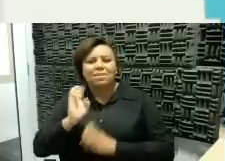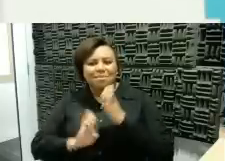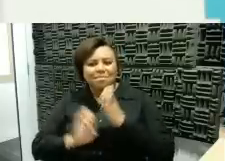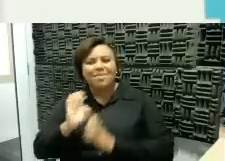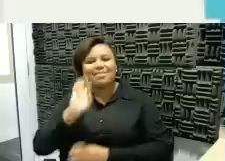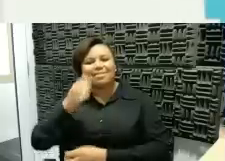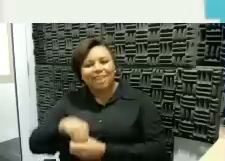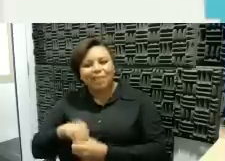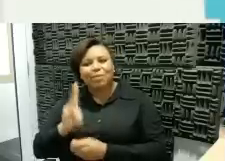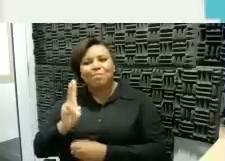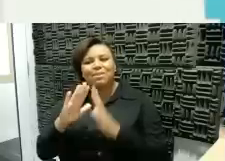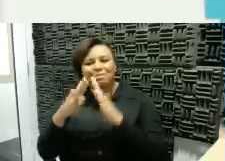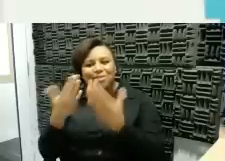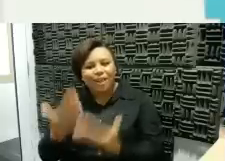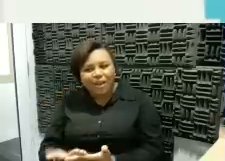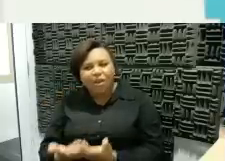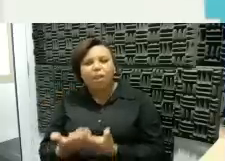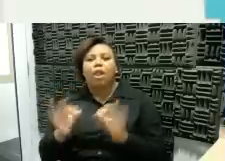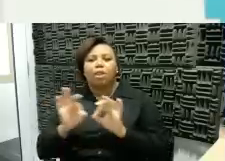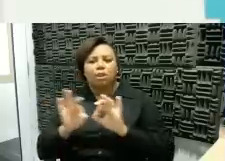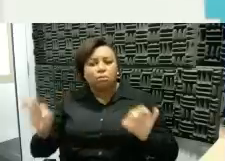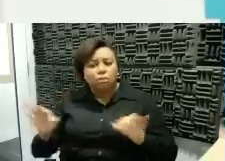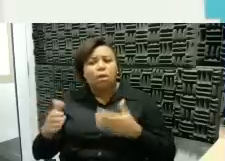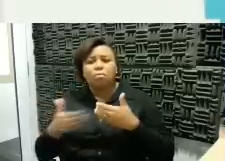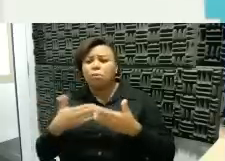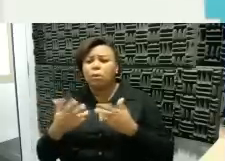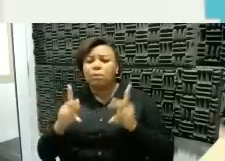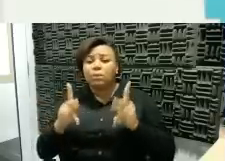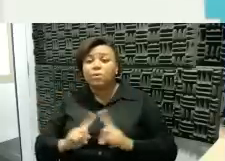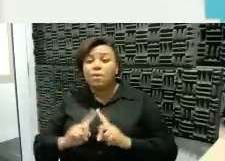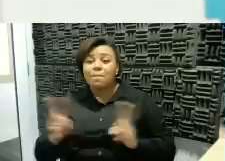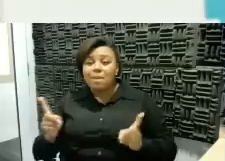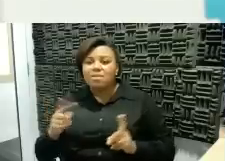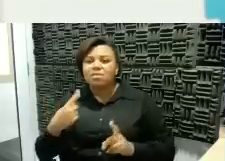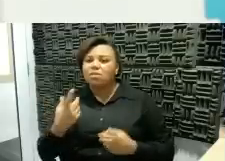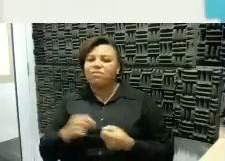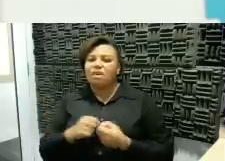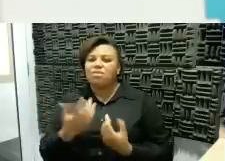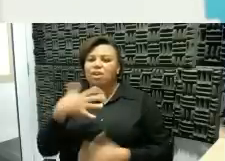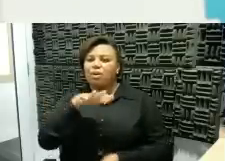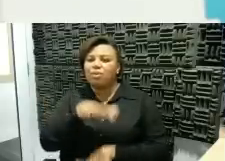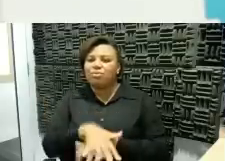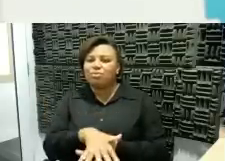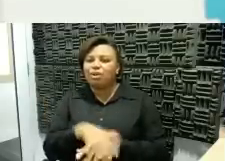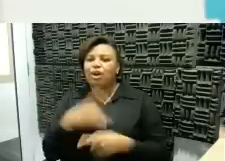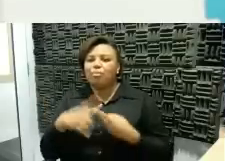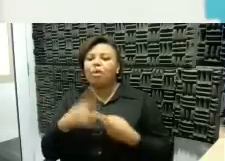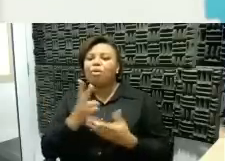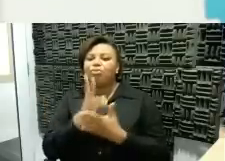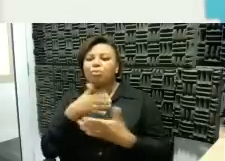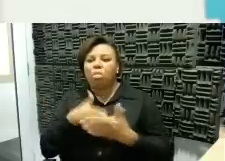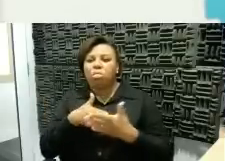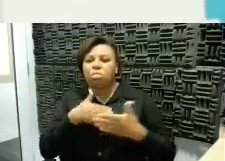outras pessoas mas eu de fato não tô incluindo elas porque eu não tô rompendo as barreiras a gente chama isso de